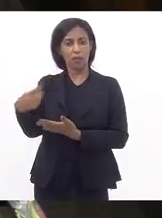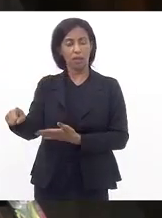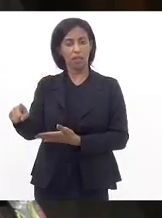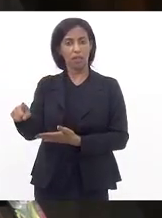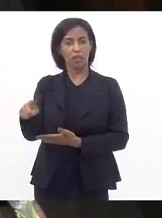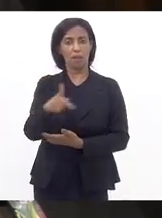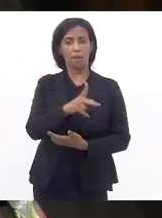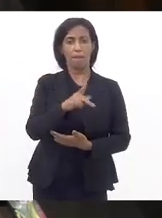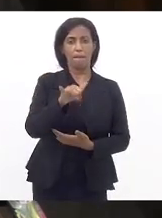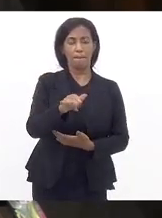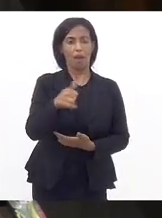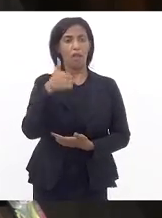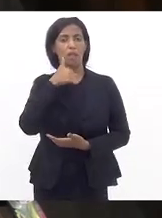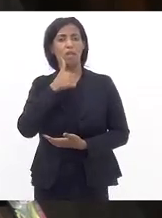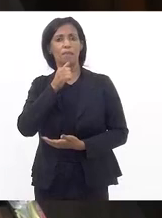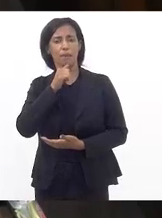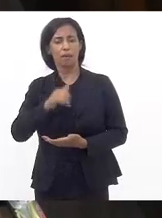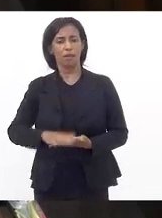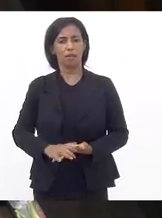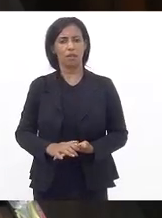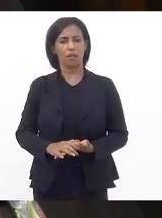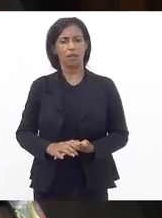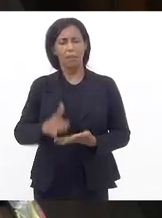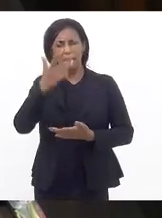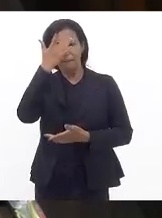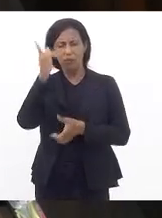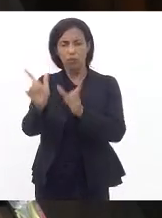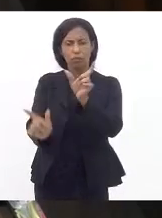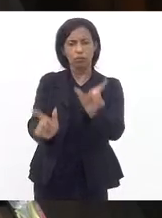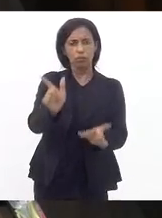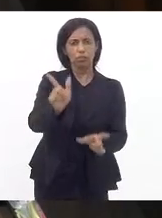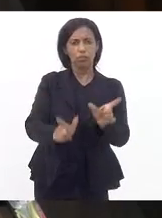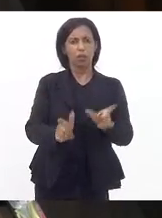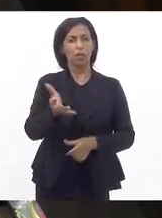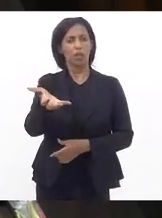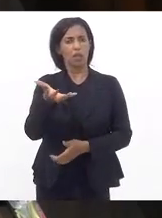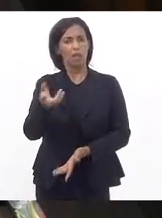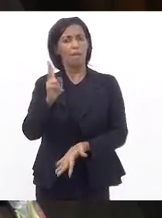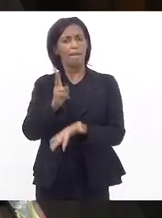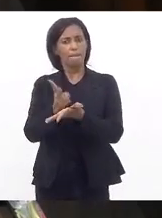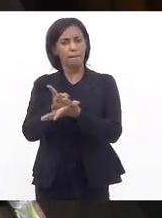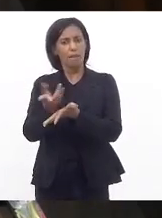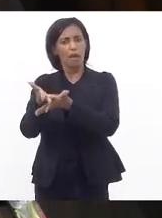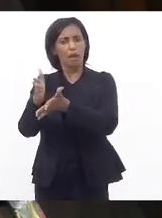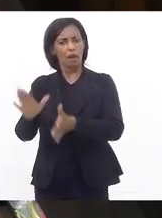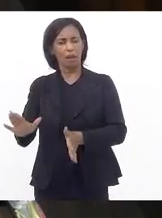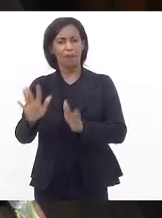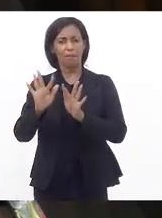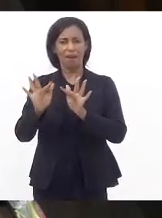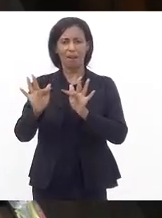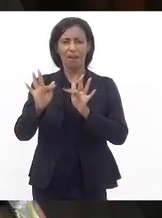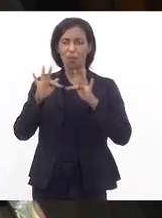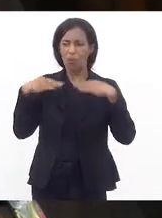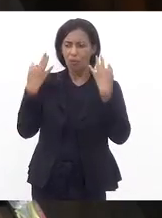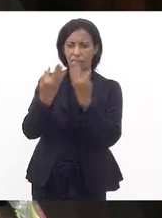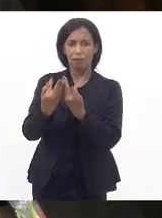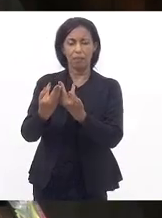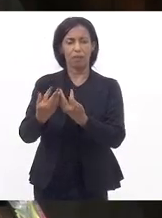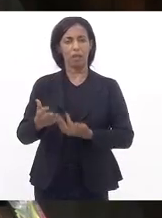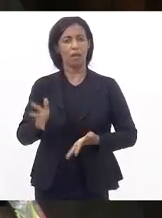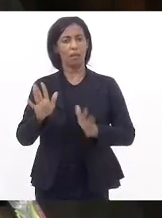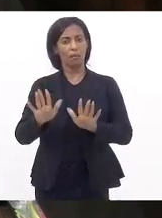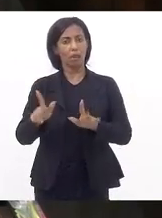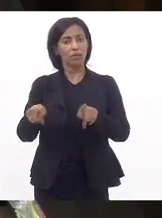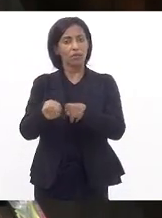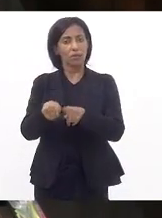pai e mãe gente eles querem mesmo acabar constituição família mas também